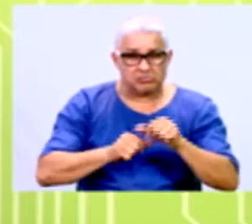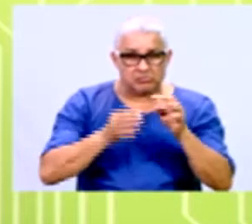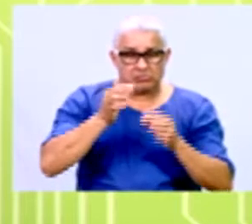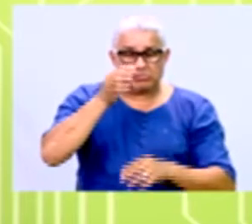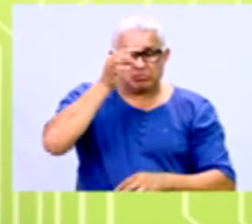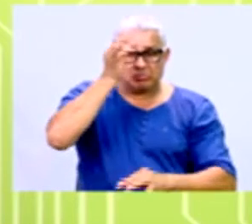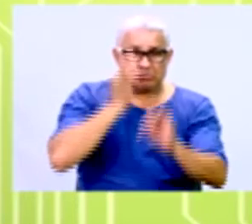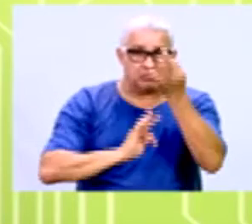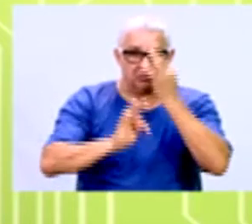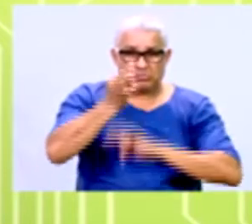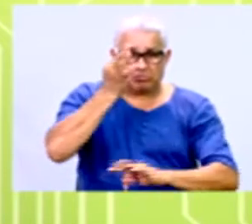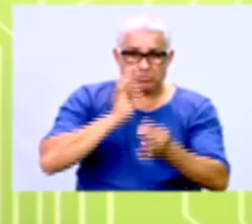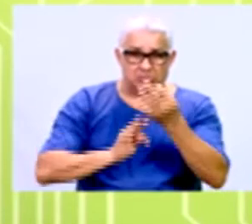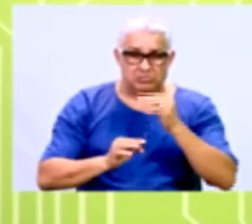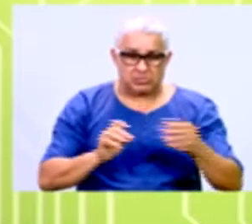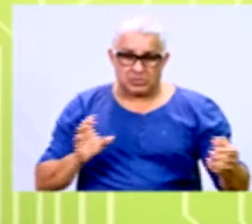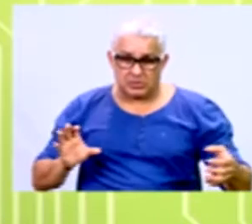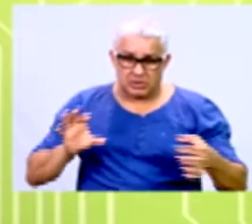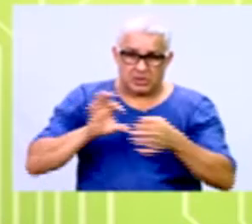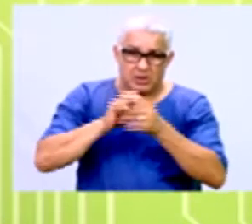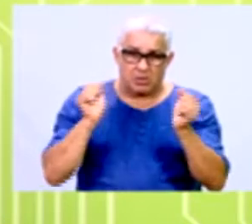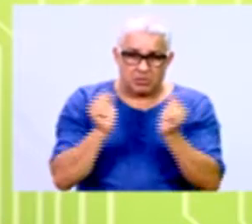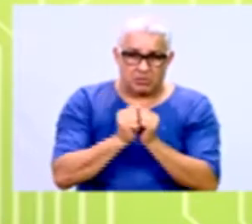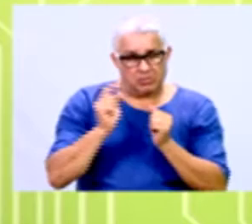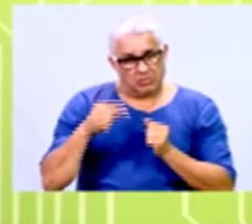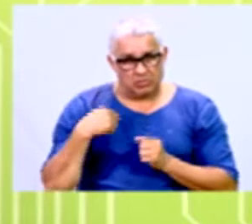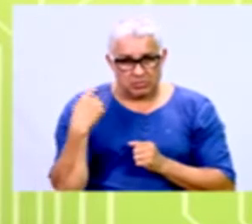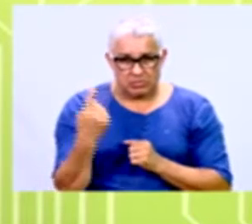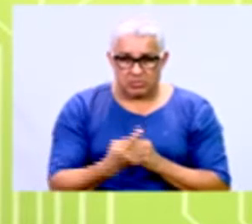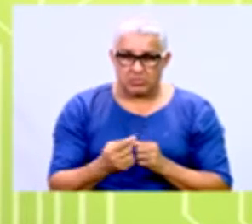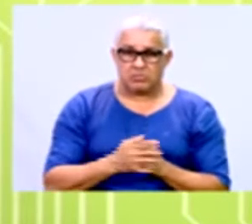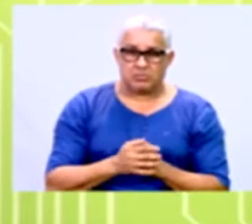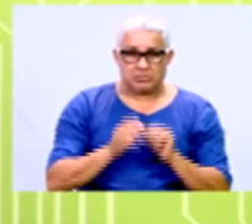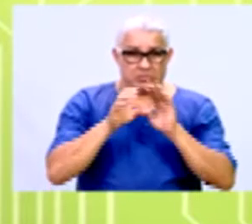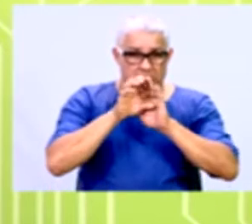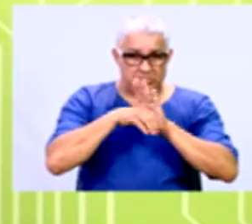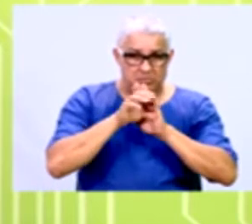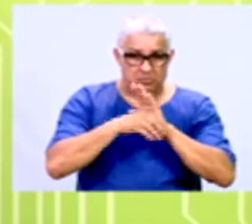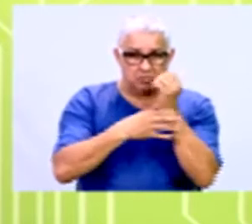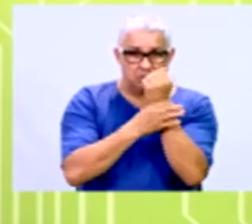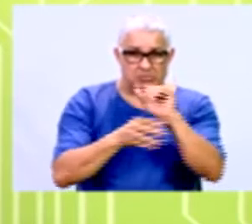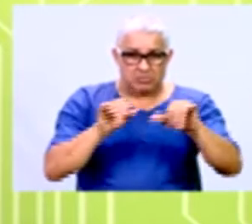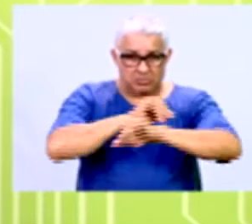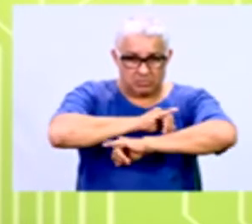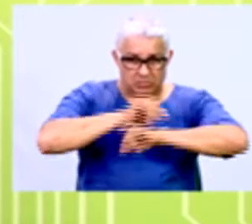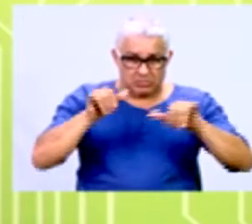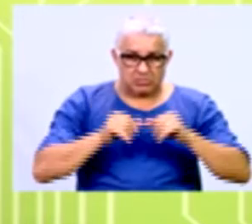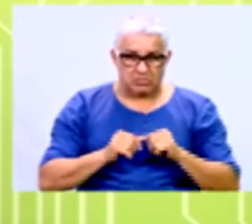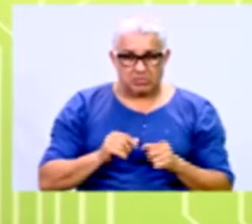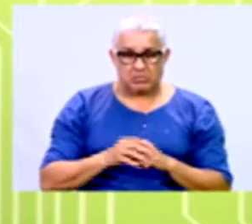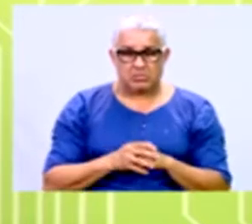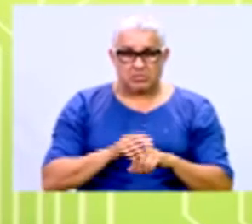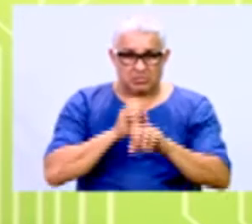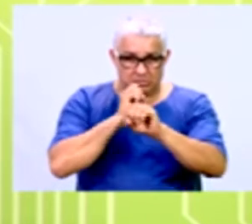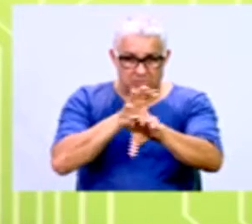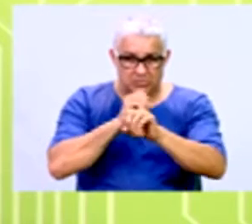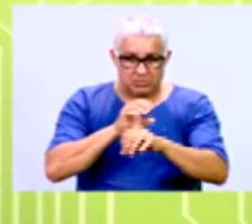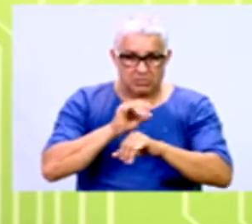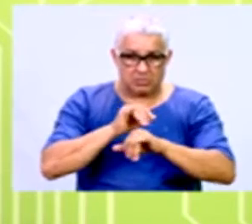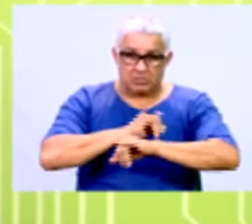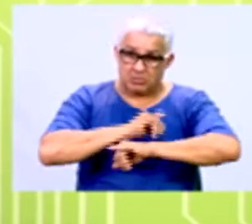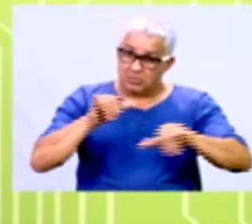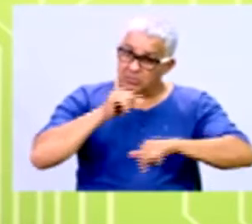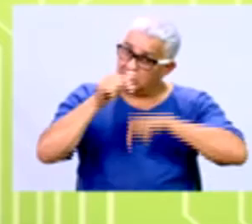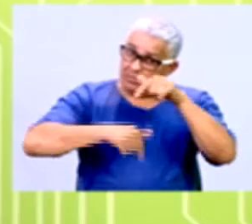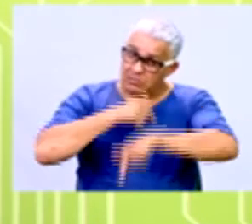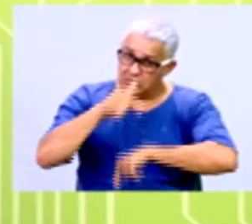tecnologia, né, está aliada conosco, né? Então, o conceito de segurança da informação, nós trabalhamos com informação, né? Só que nós